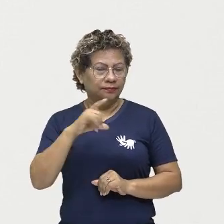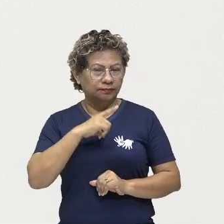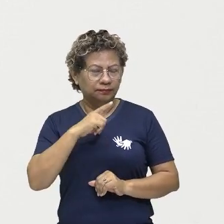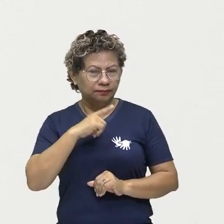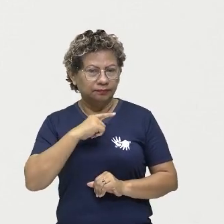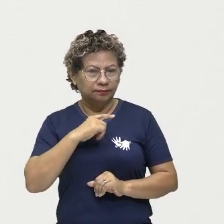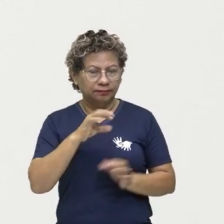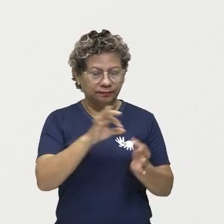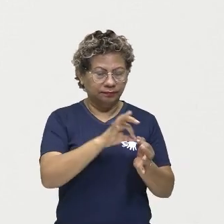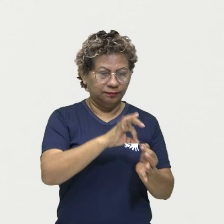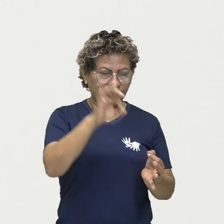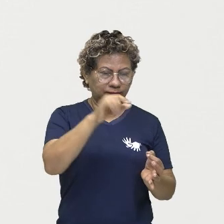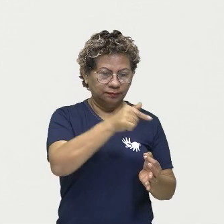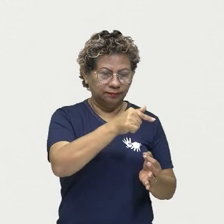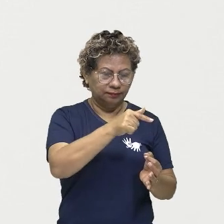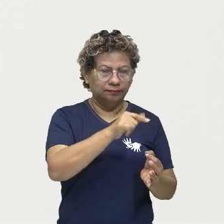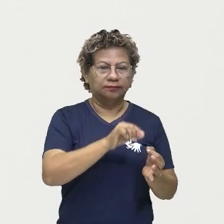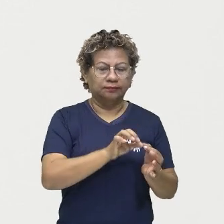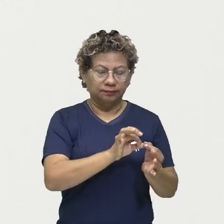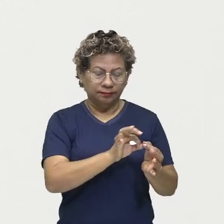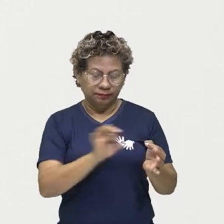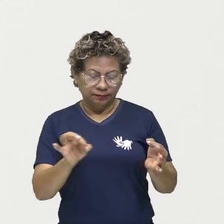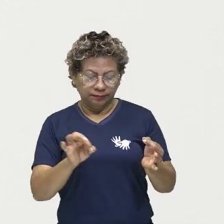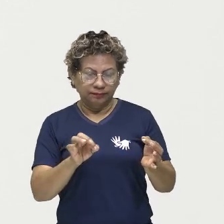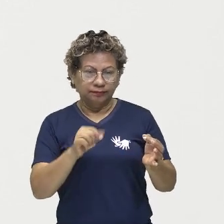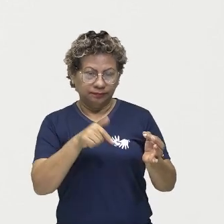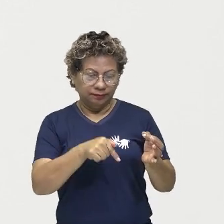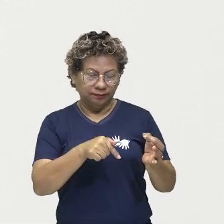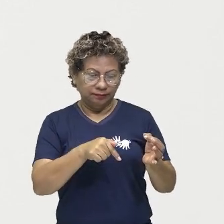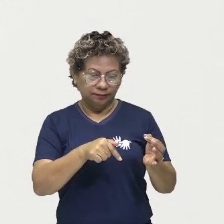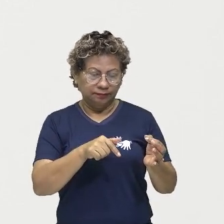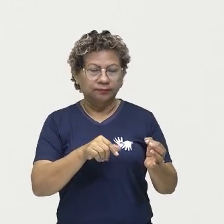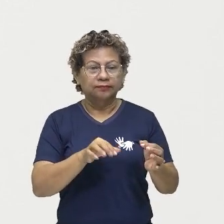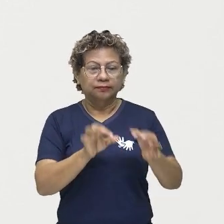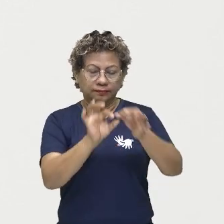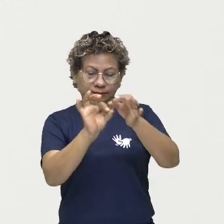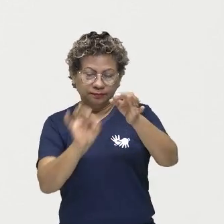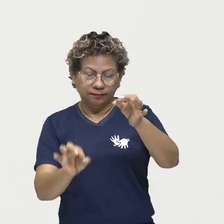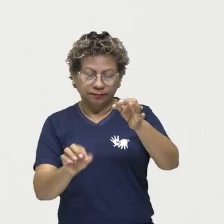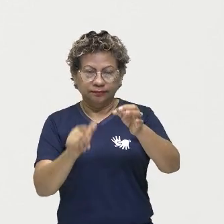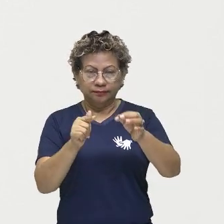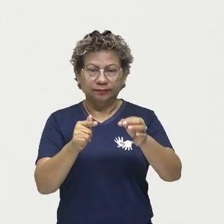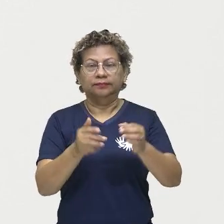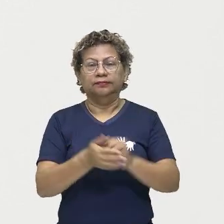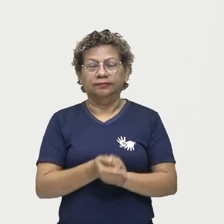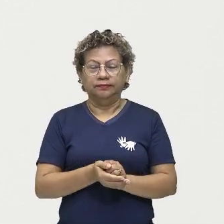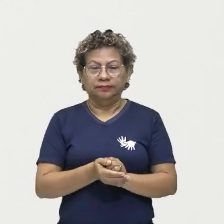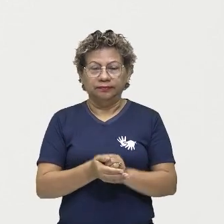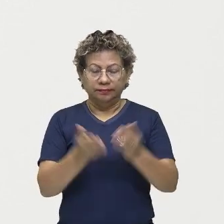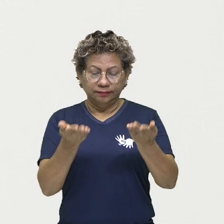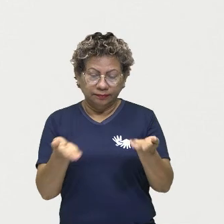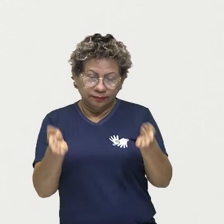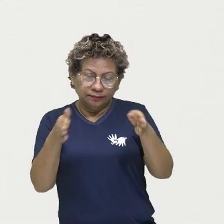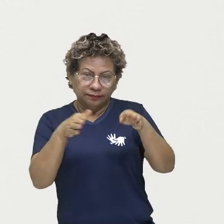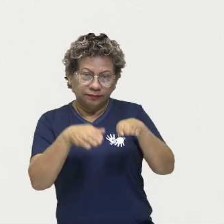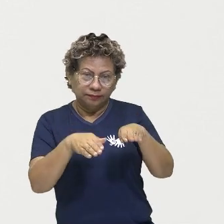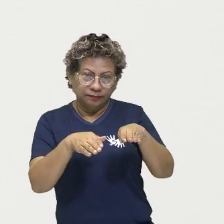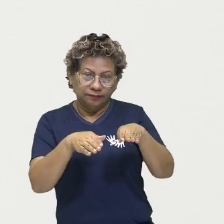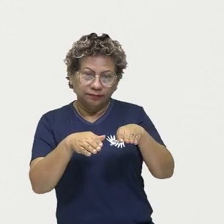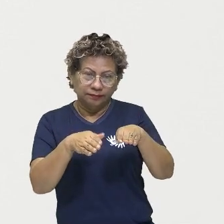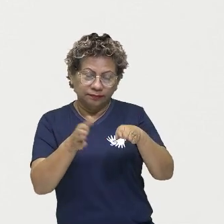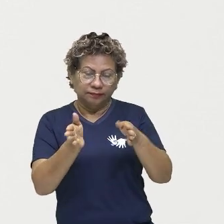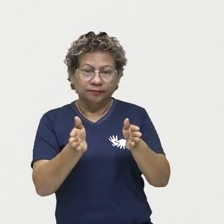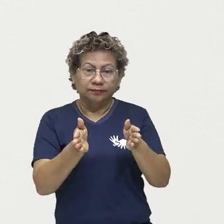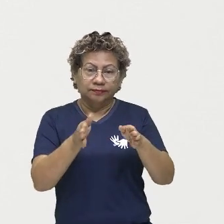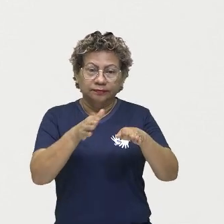também medem 7, se eles foram cortados aqui, né, dobrados aqui e divididos ao meio, significa dizer que cada